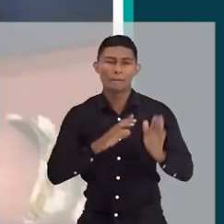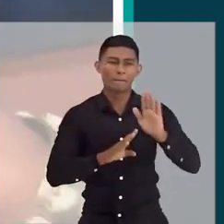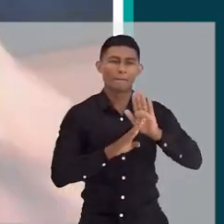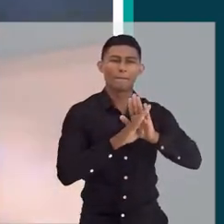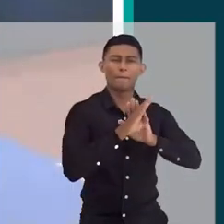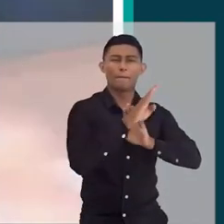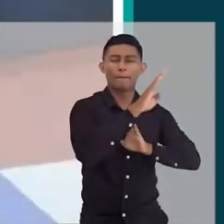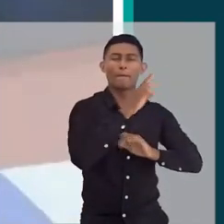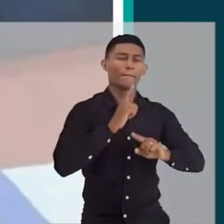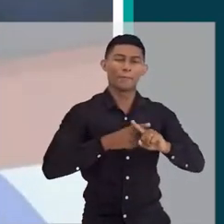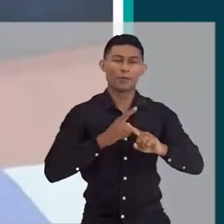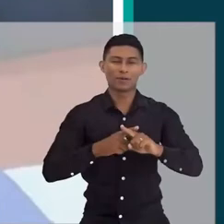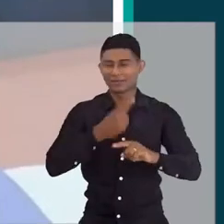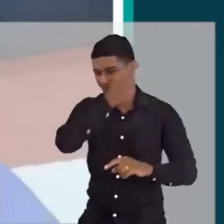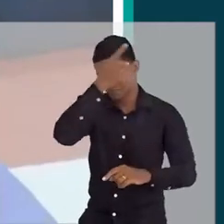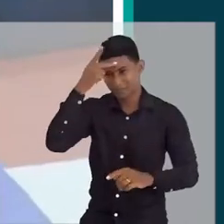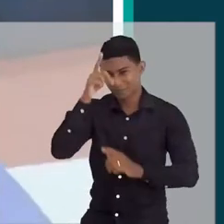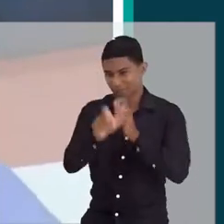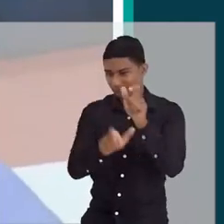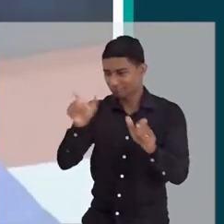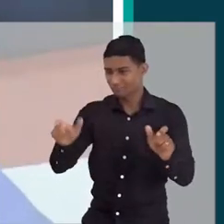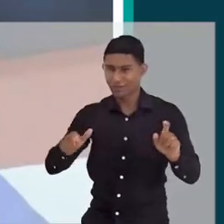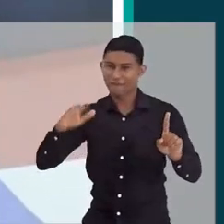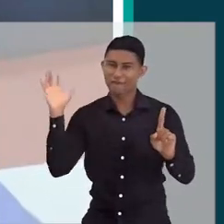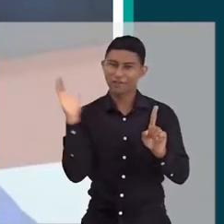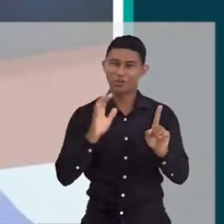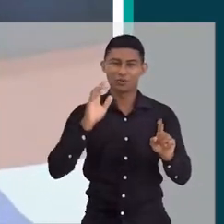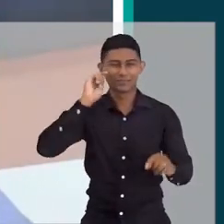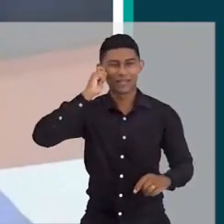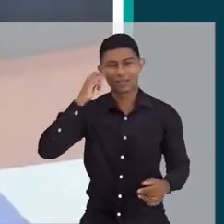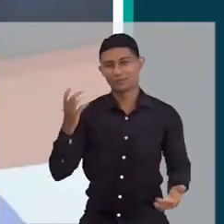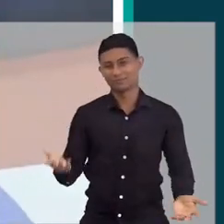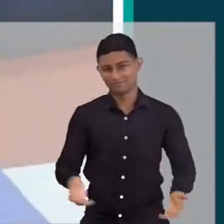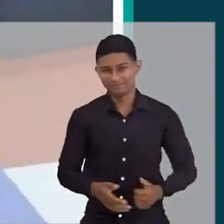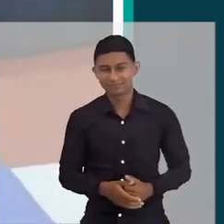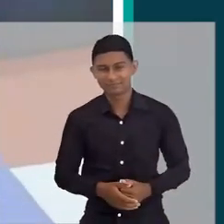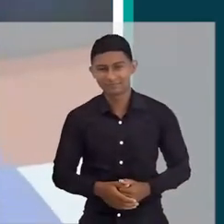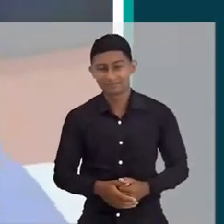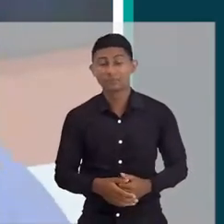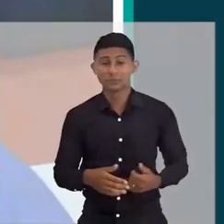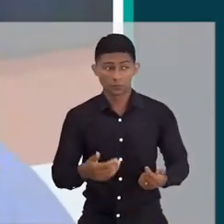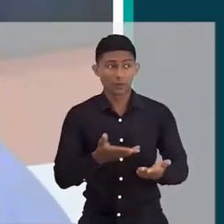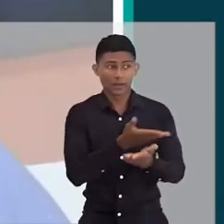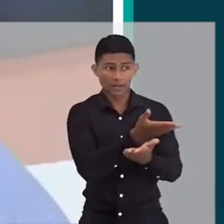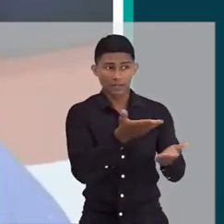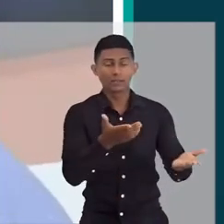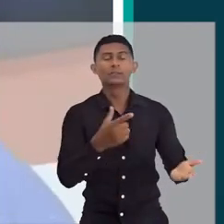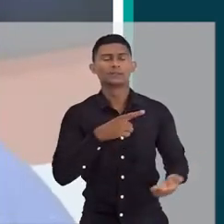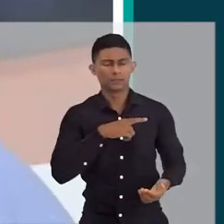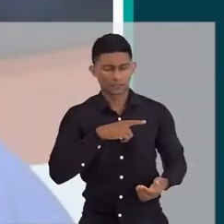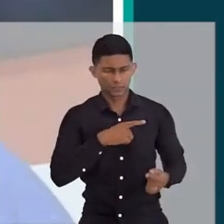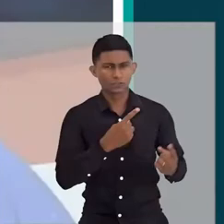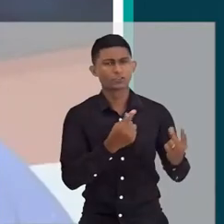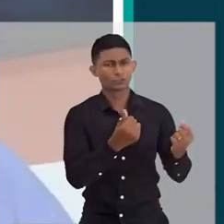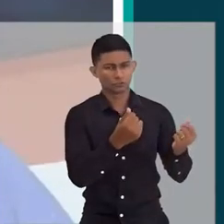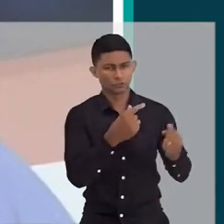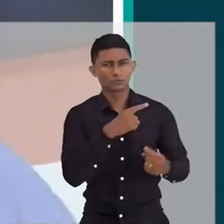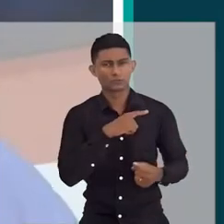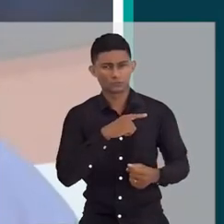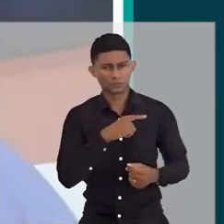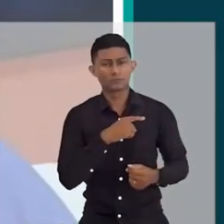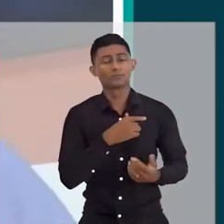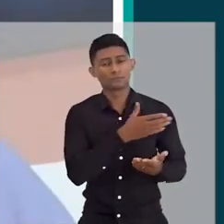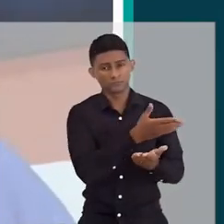negros. Então, parar de produzir ali é um problema para o Google. Então, eles estão com fundo. E aí, o fundo está